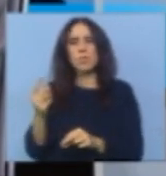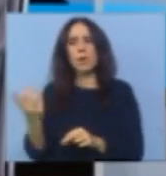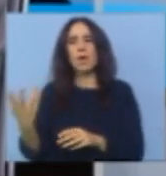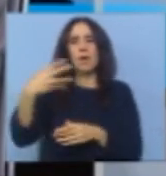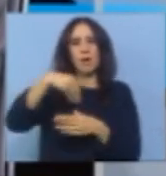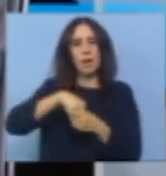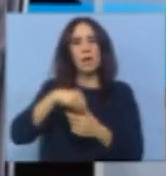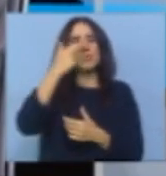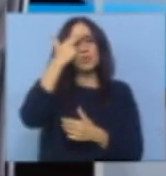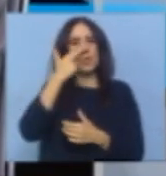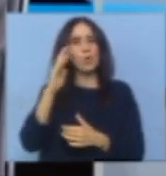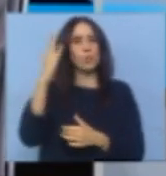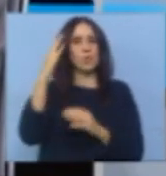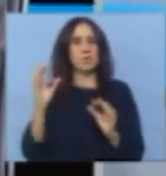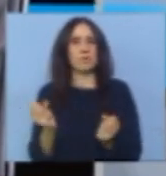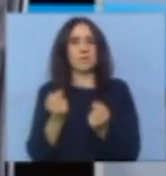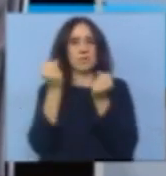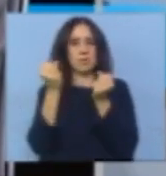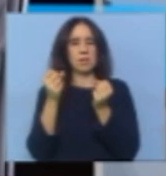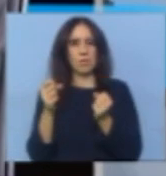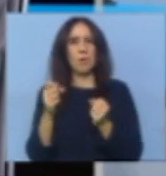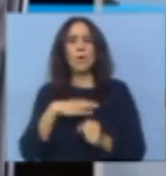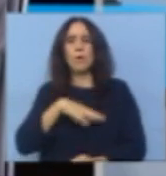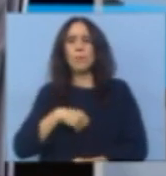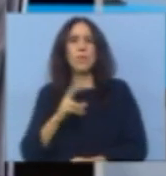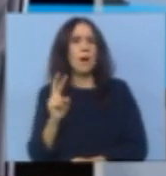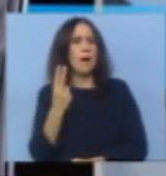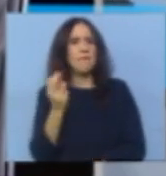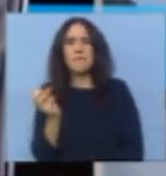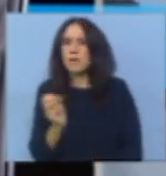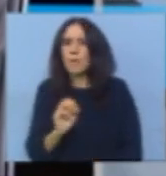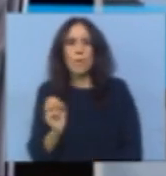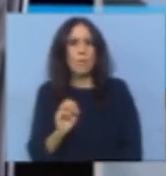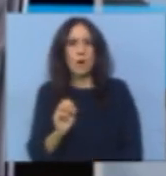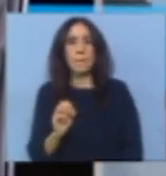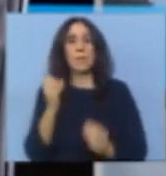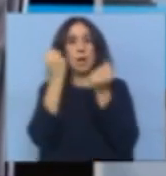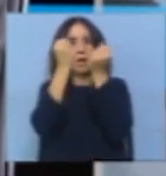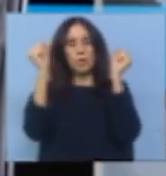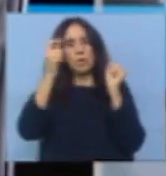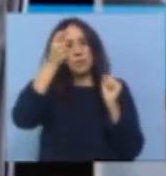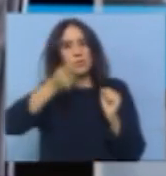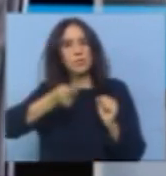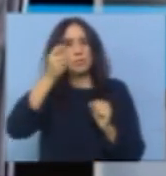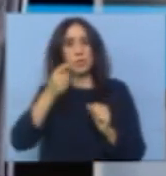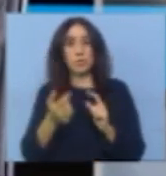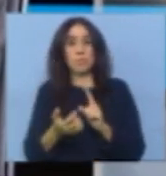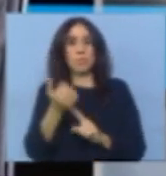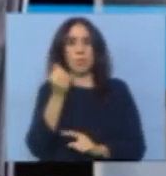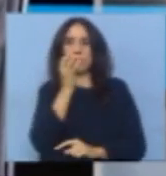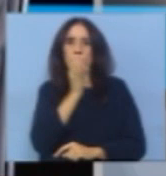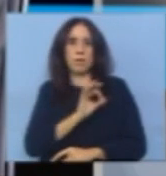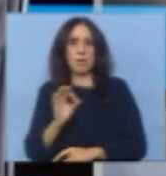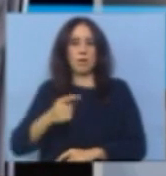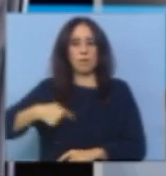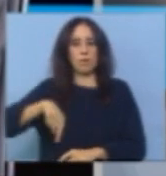nesta grande história de salvação. Não há dois mundos. O respeito pela autonomia, que é uma conquista formidável que